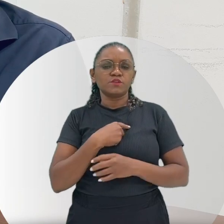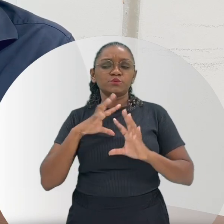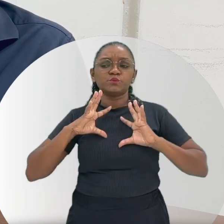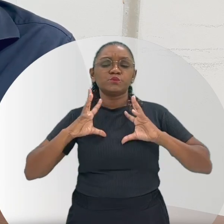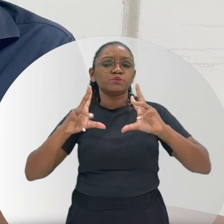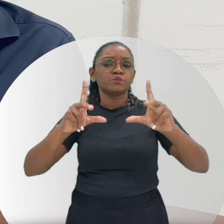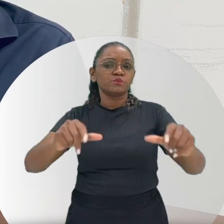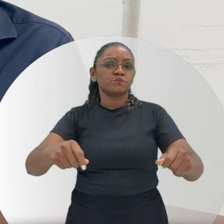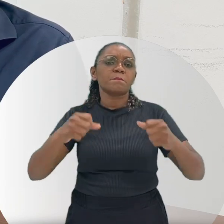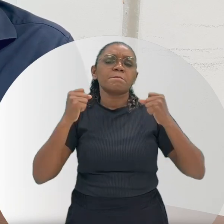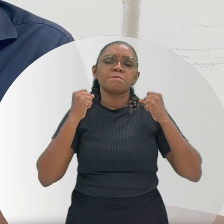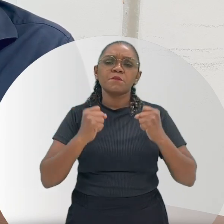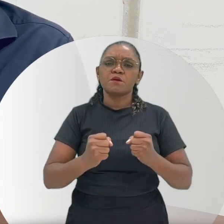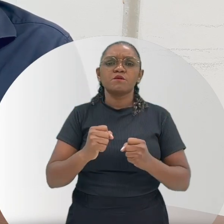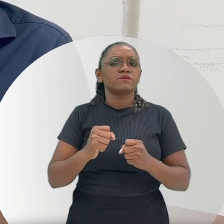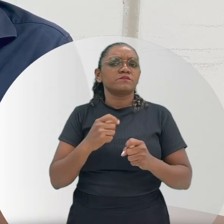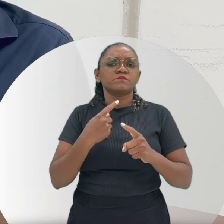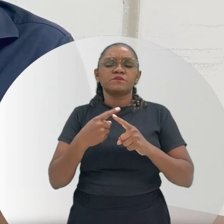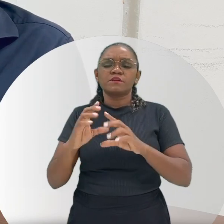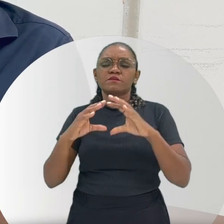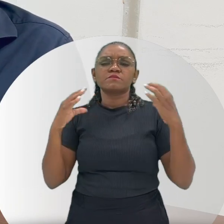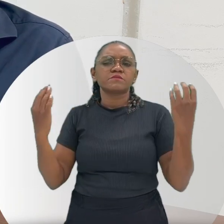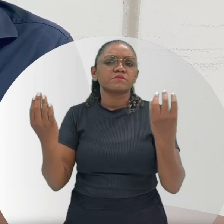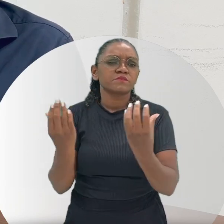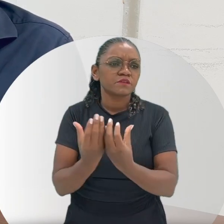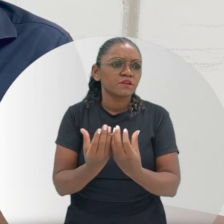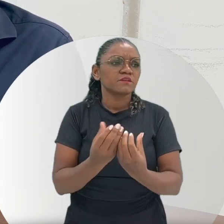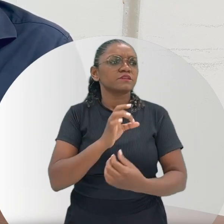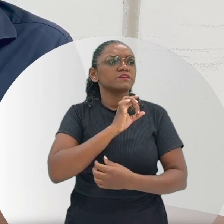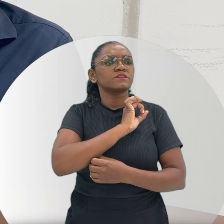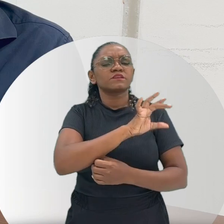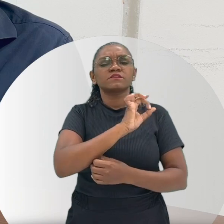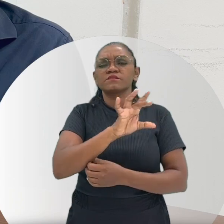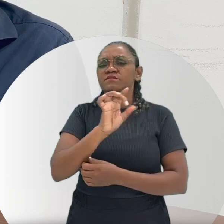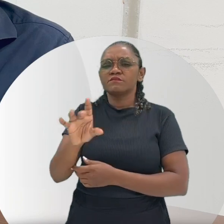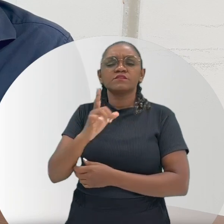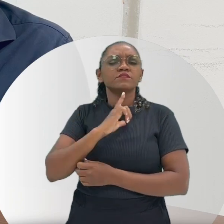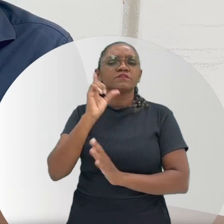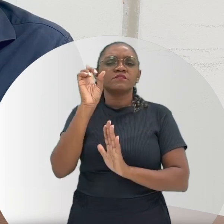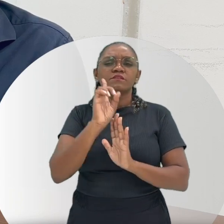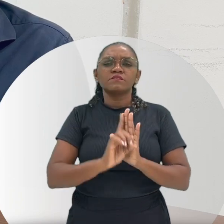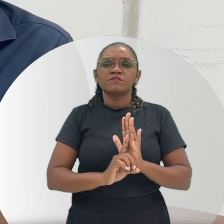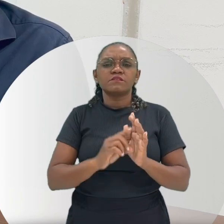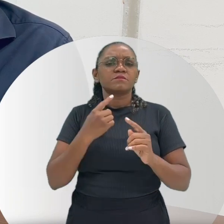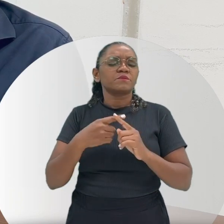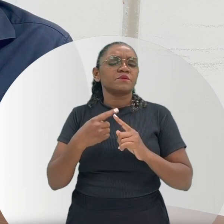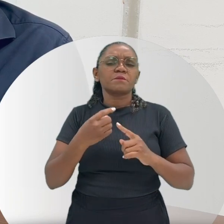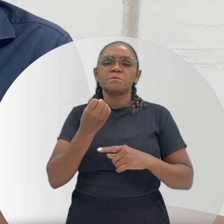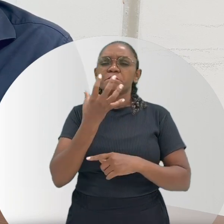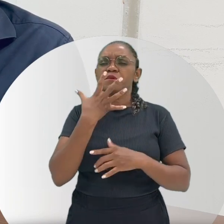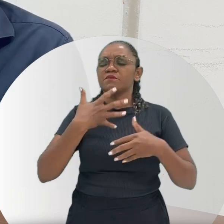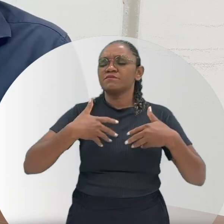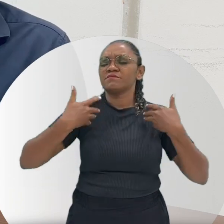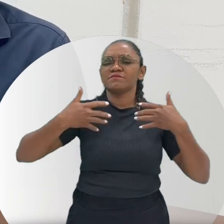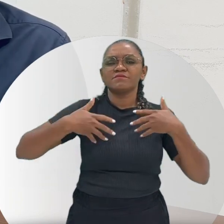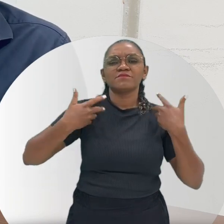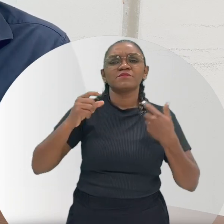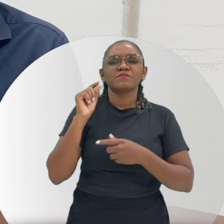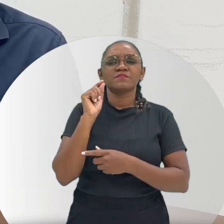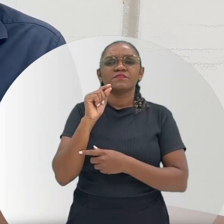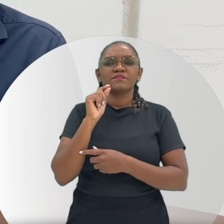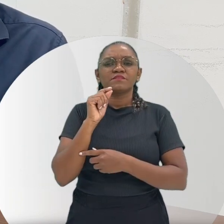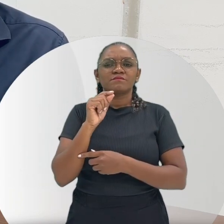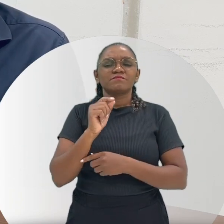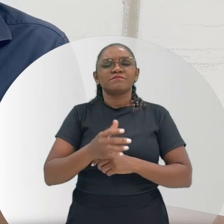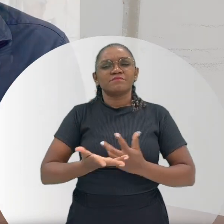olhar para fora, o ir à comunidade, né? É muito prazeroso levar o IFRA além dos nossos